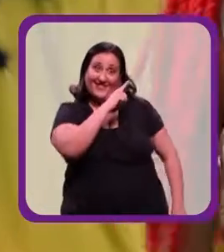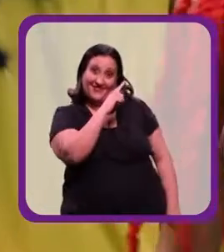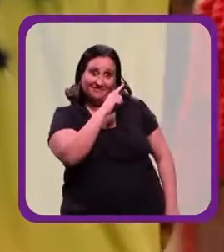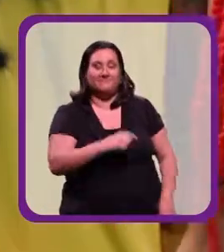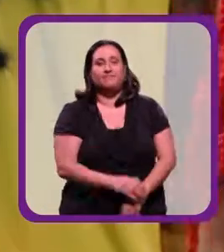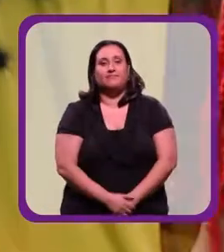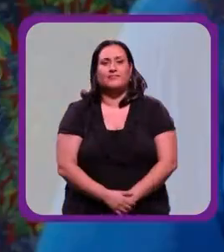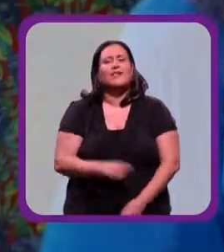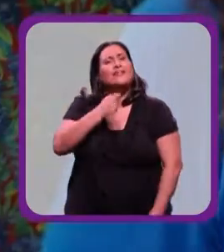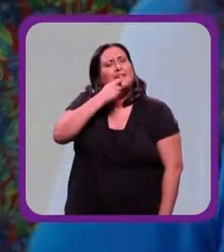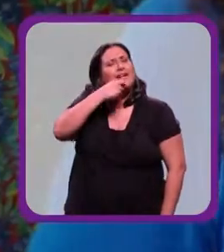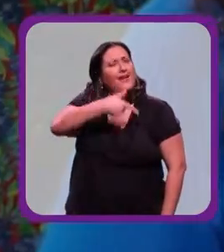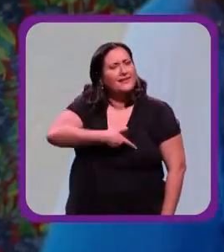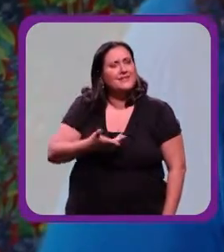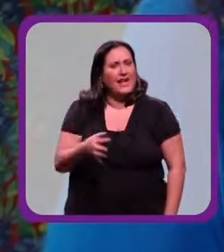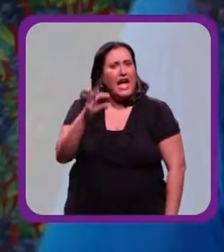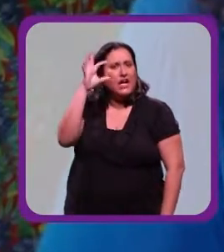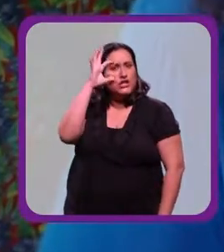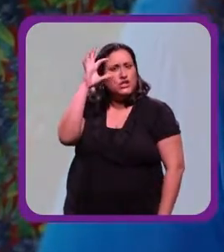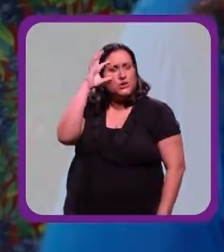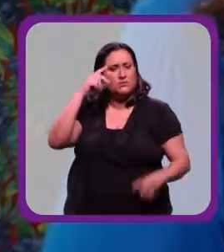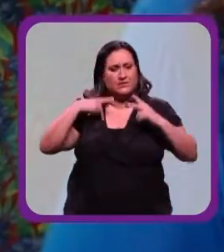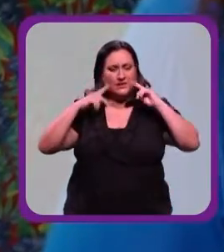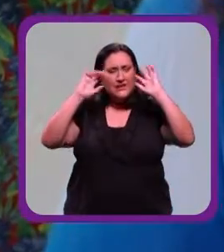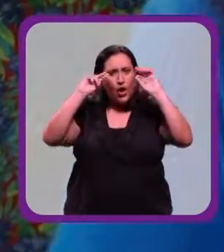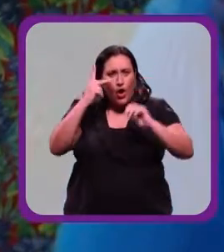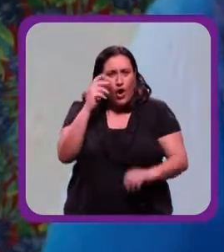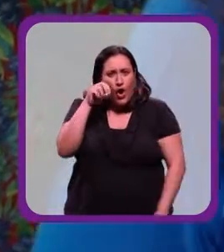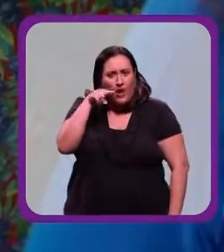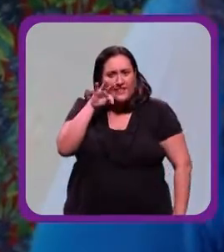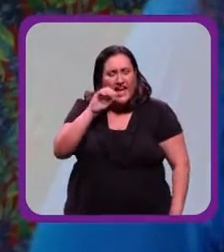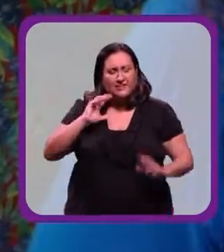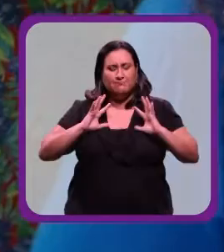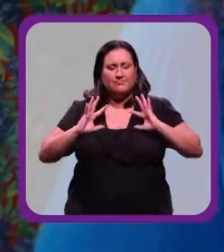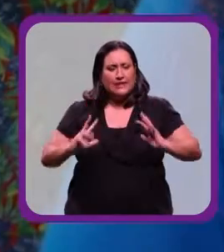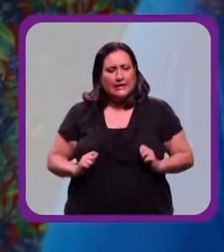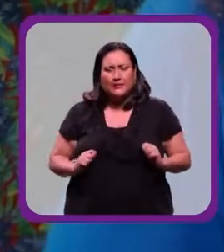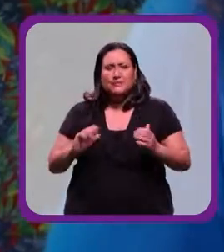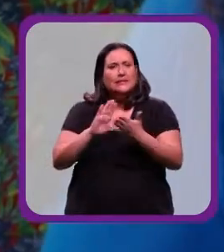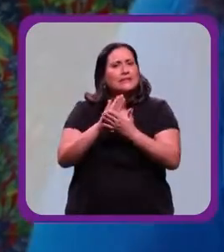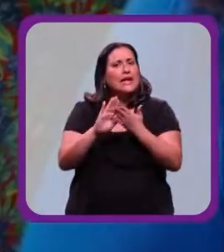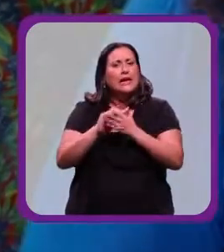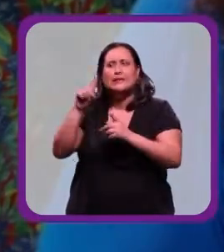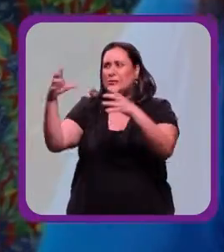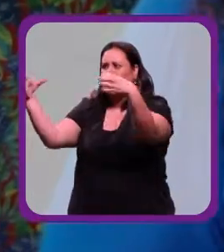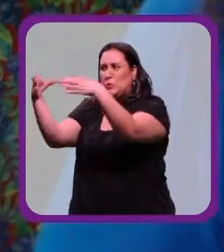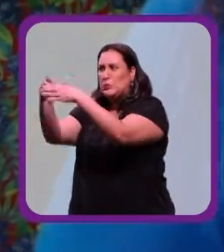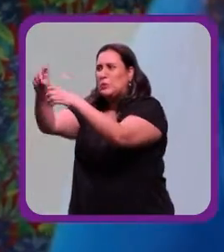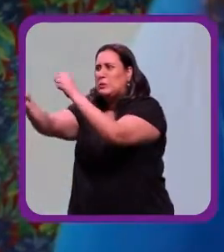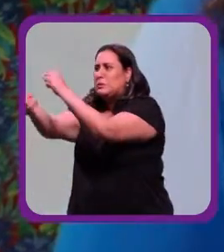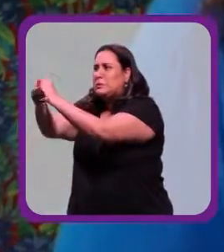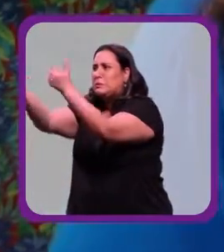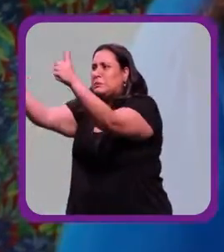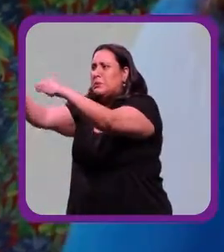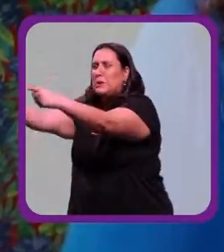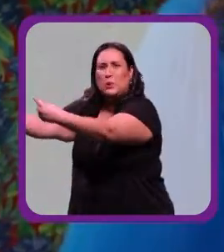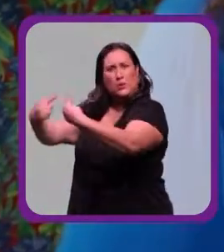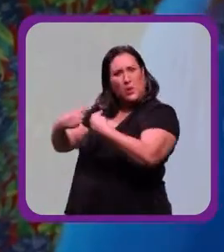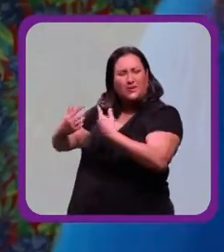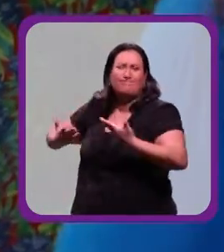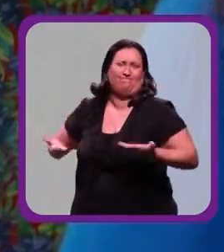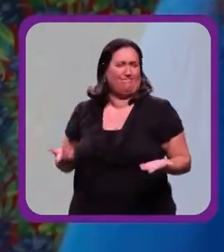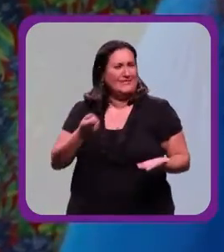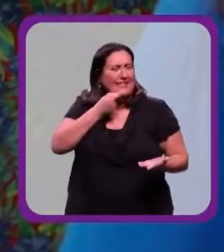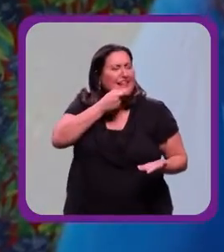Agora é ela. Que ironia. Uma mulher honesta e sem nenhum crime, sendo julgada por um grande número de réus investigados